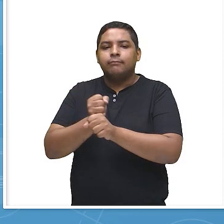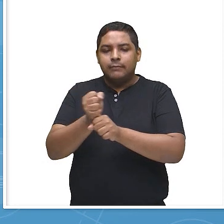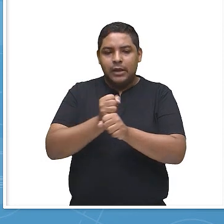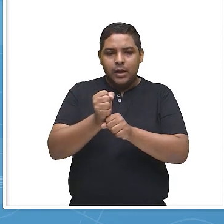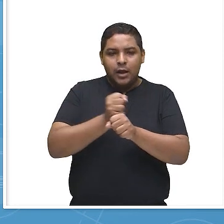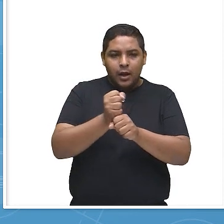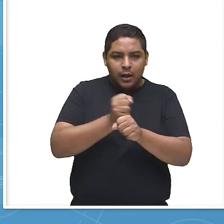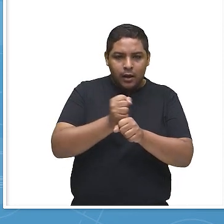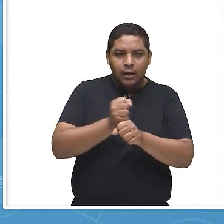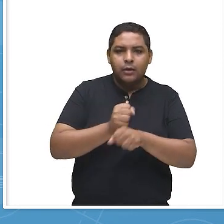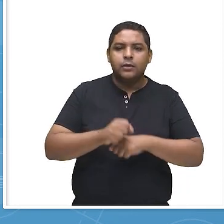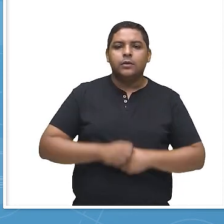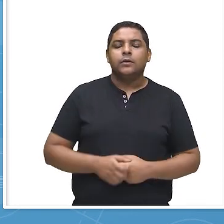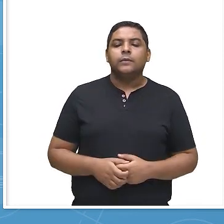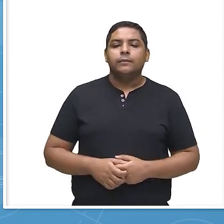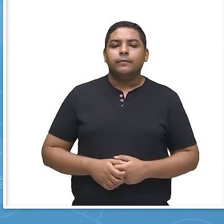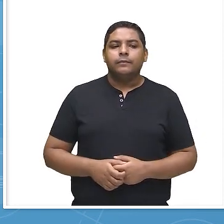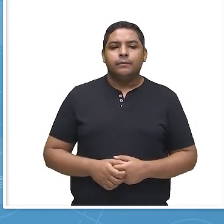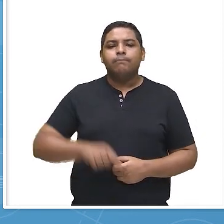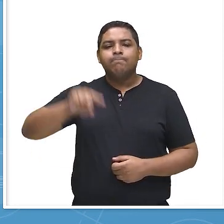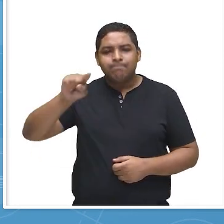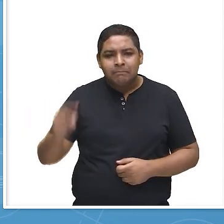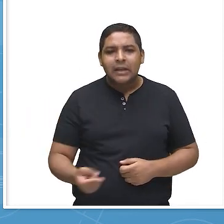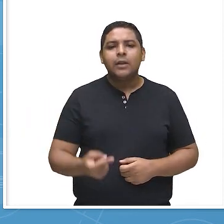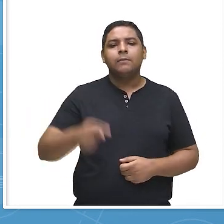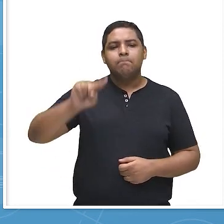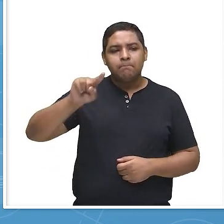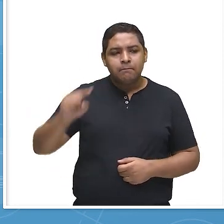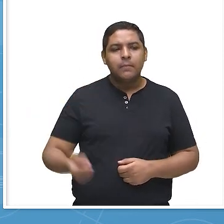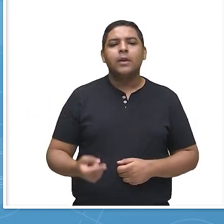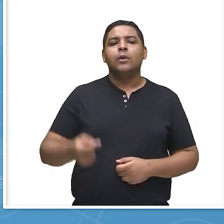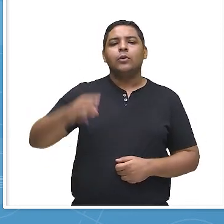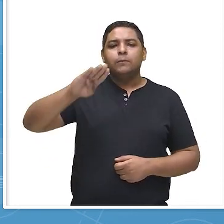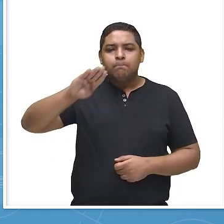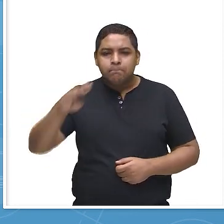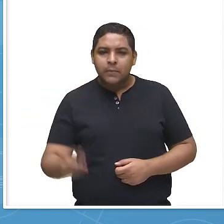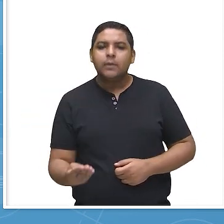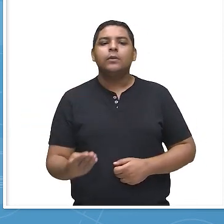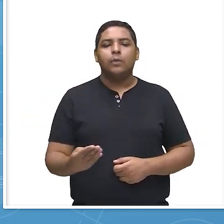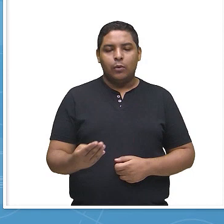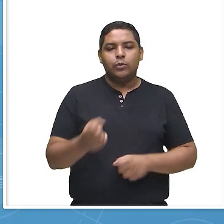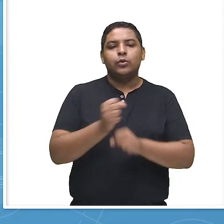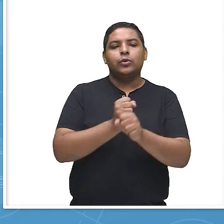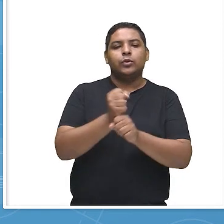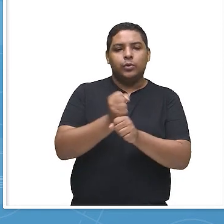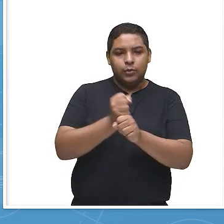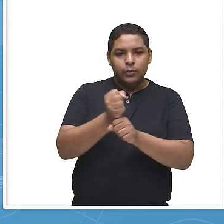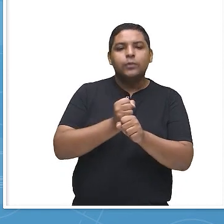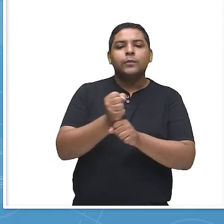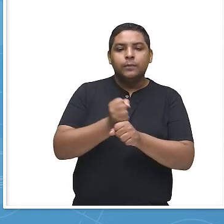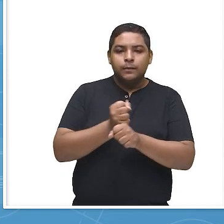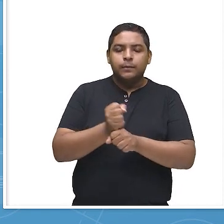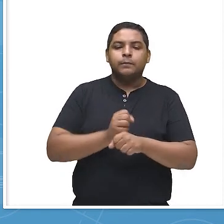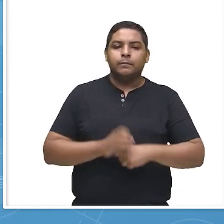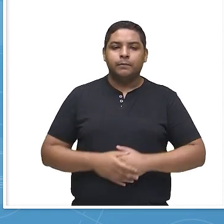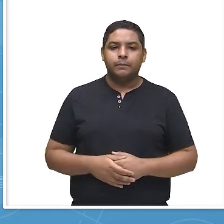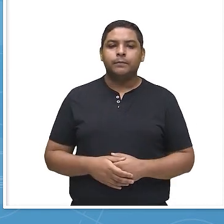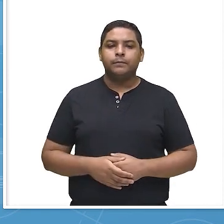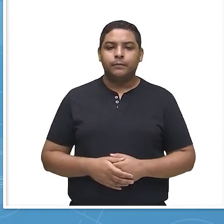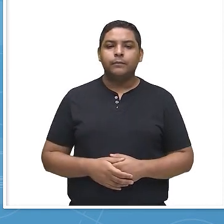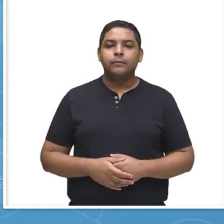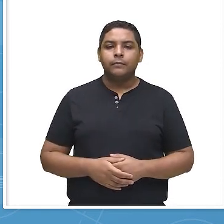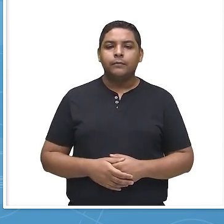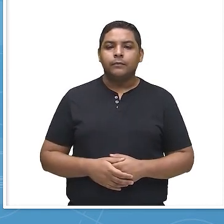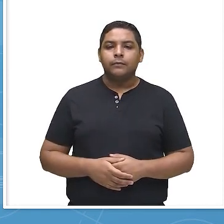em milhões de anos ou até bilhões de anos. Tal classificação das eras geológicas em